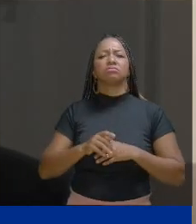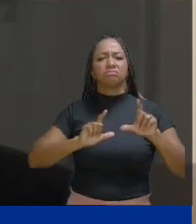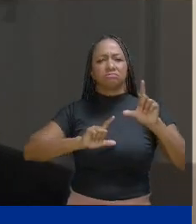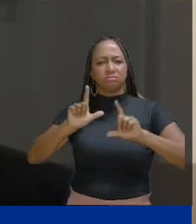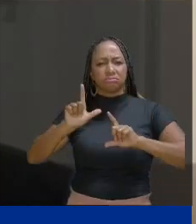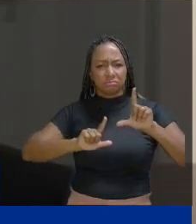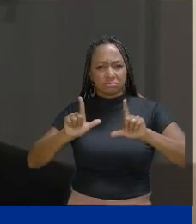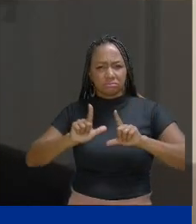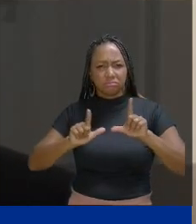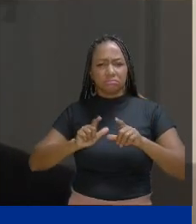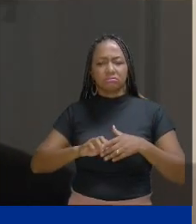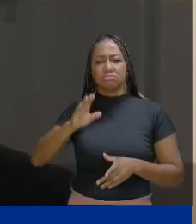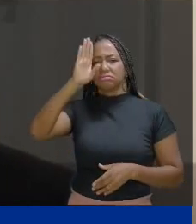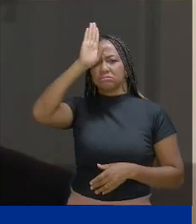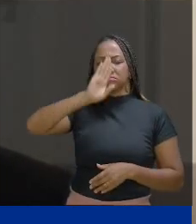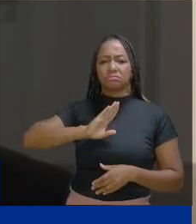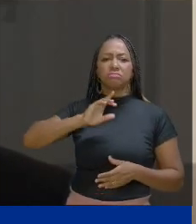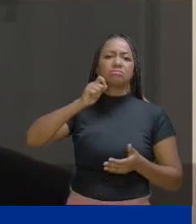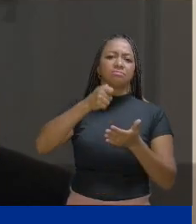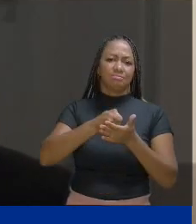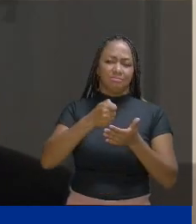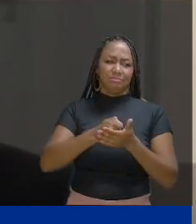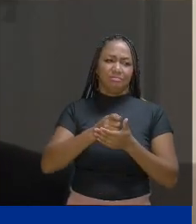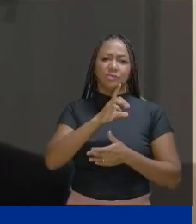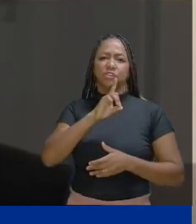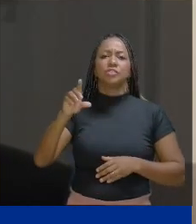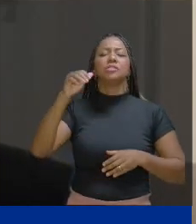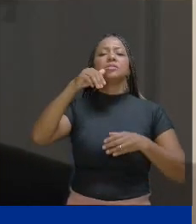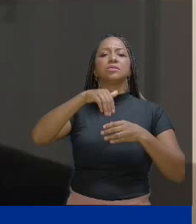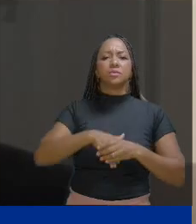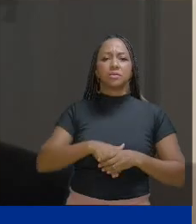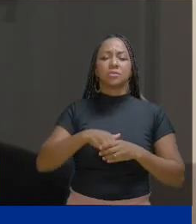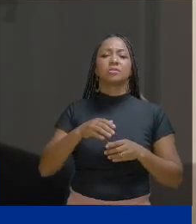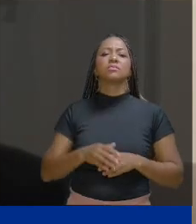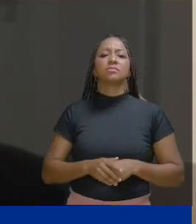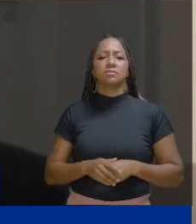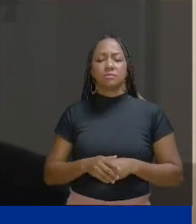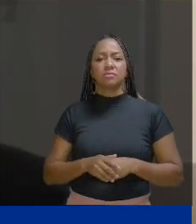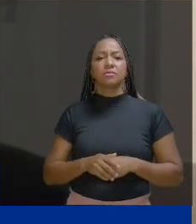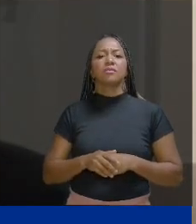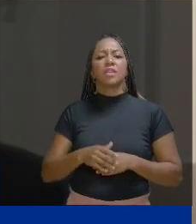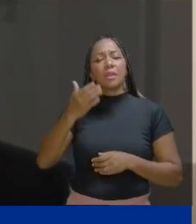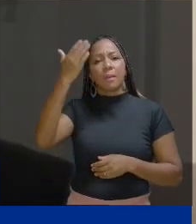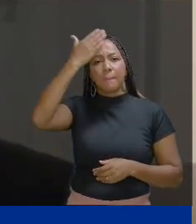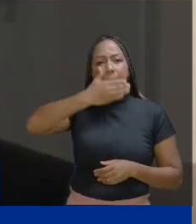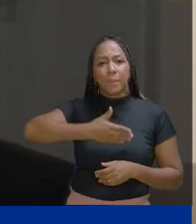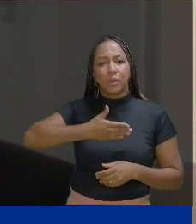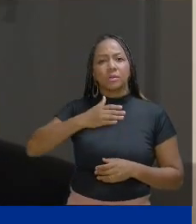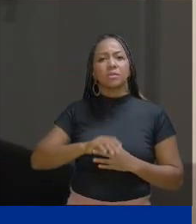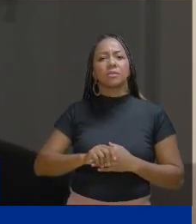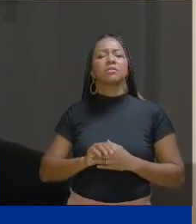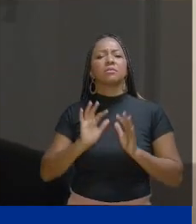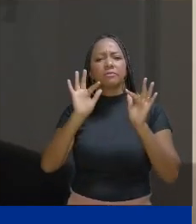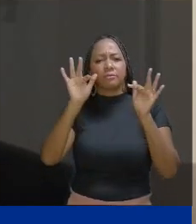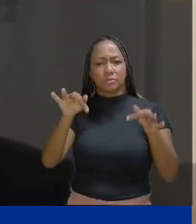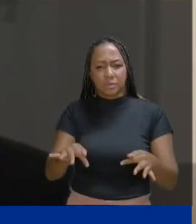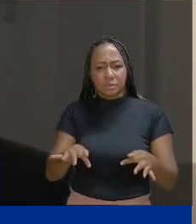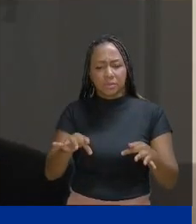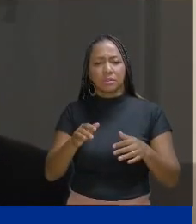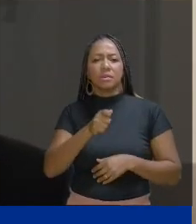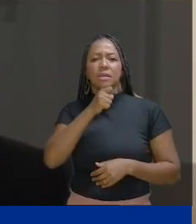eleitores era gratuito e obrigatório no dia das eleições. E isso torna a prova do fim especial de